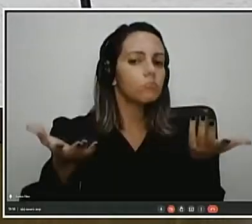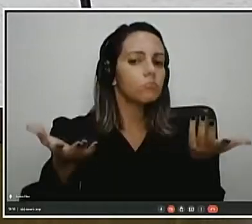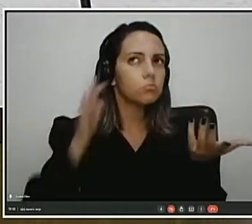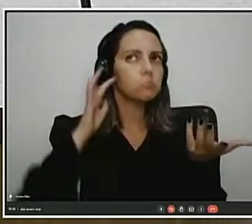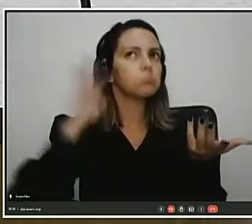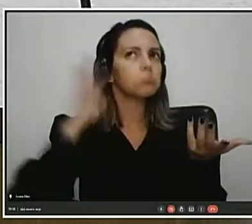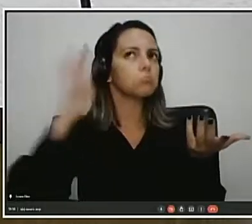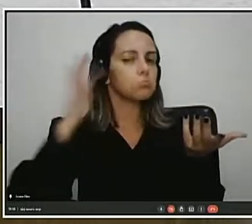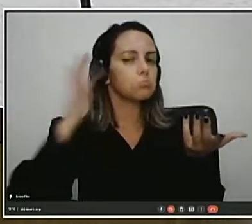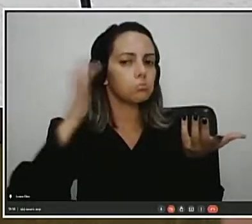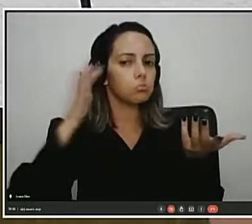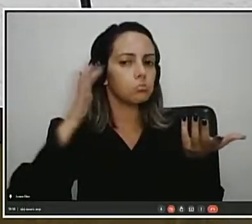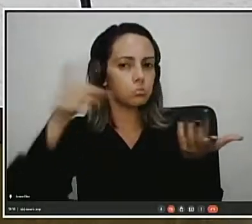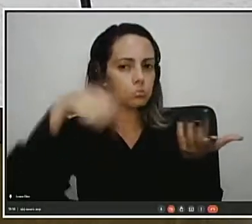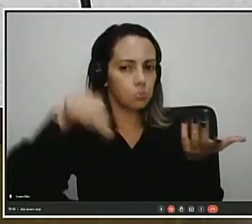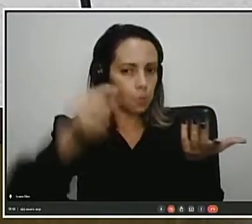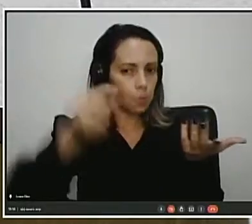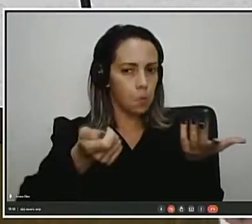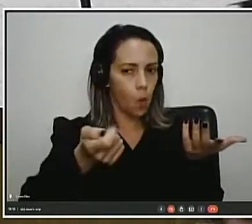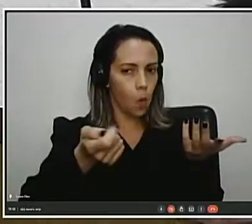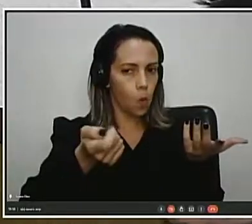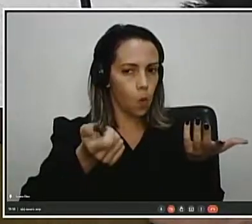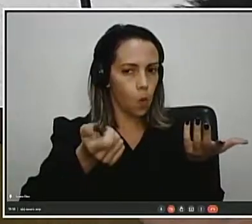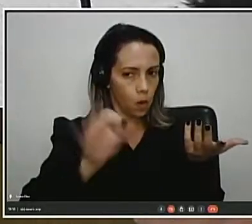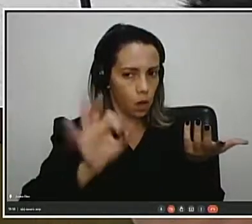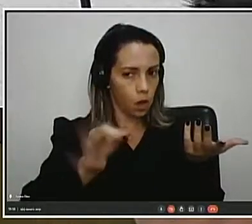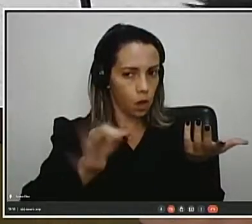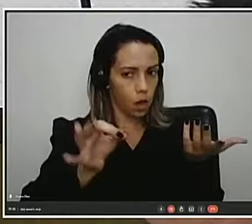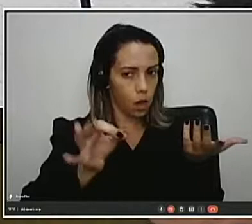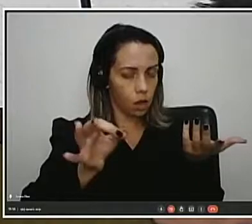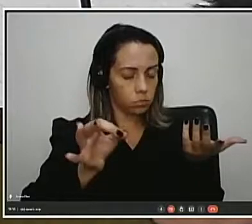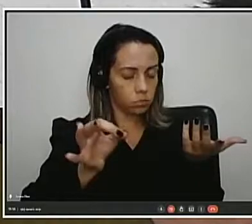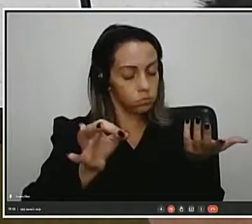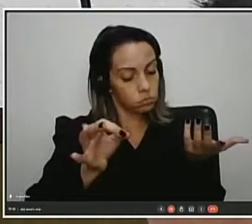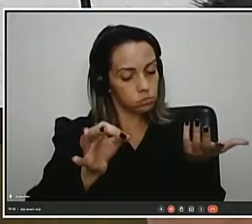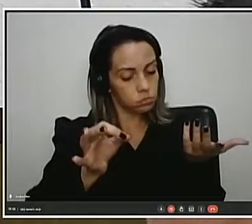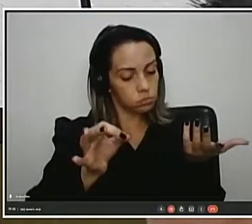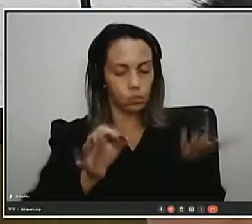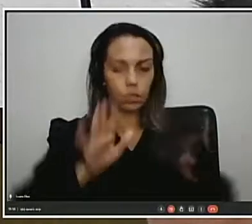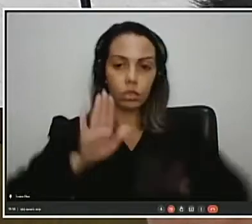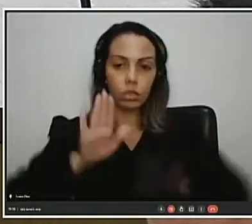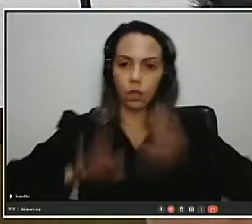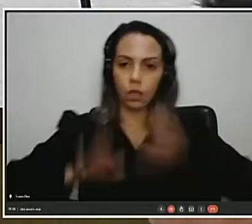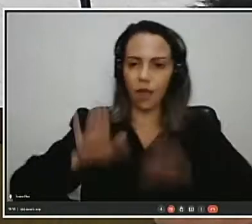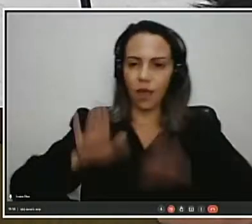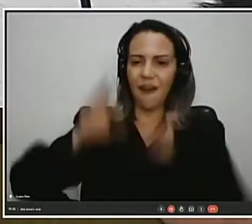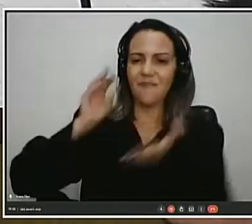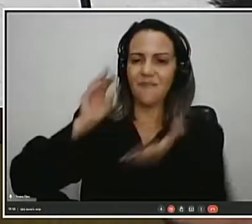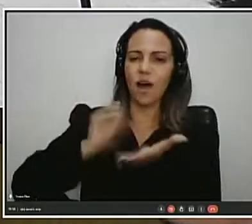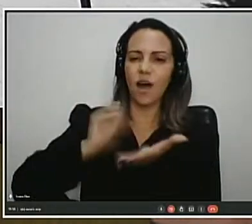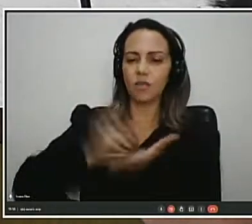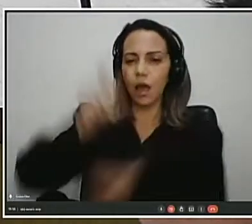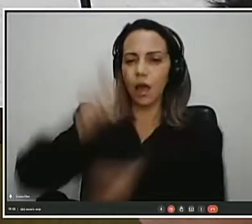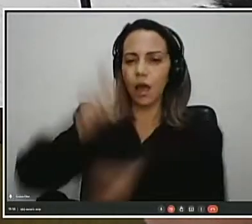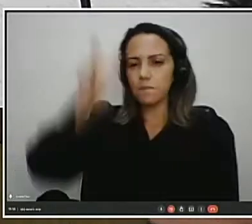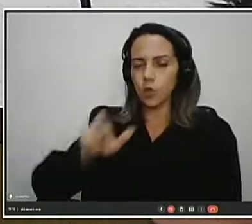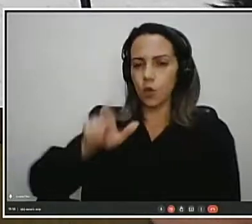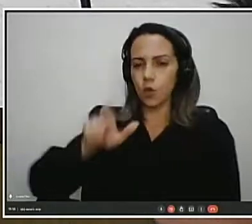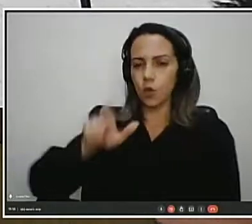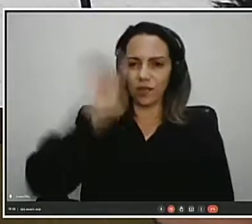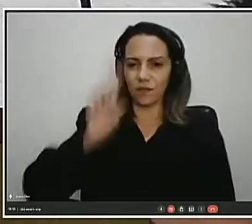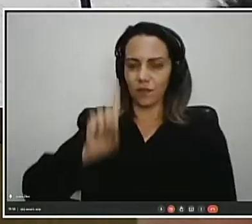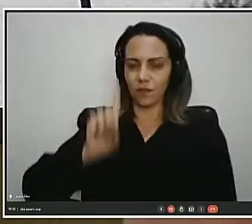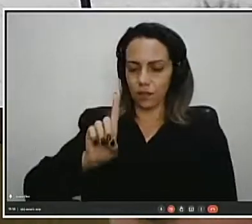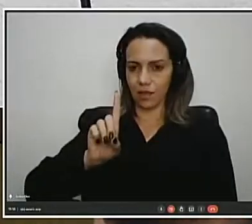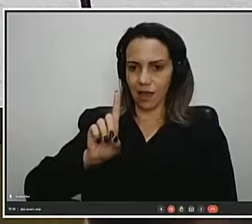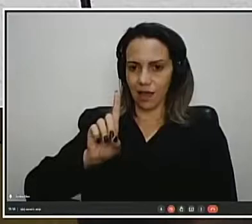Imagino que poucos aqui. Talvez possamos inferir que a ausência da pessoa com deficiência em nosso convívio é